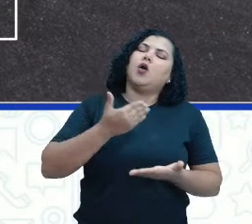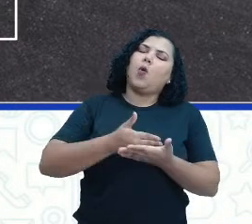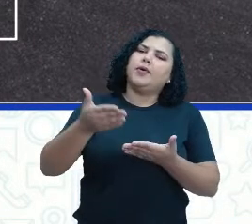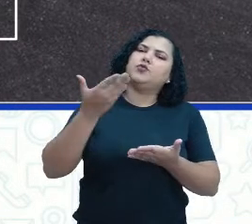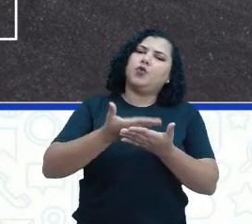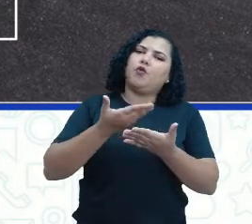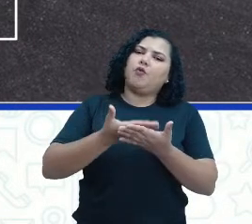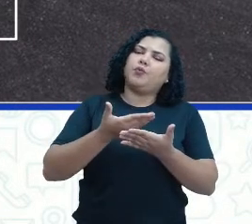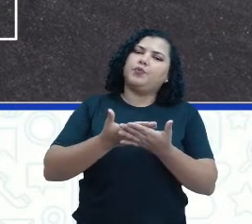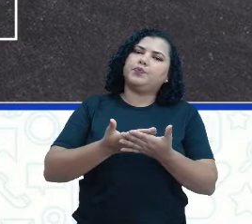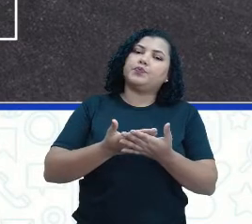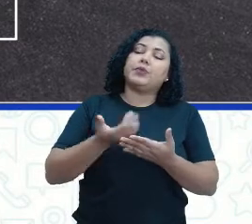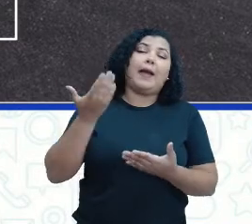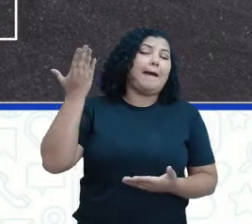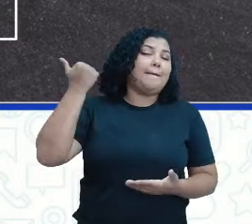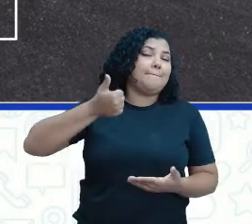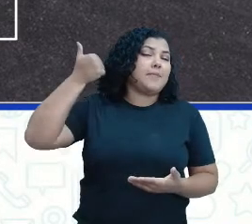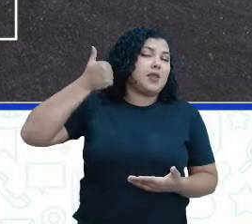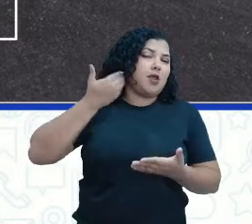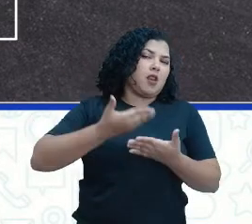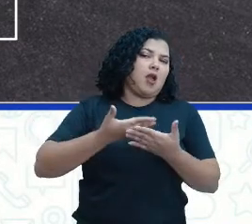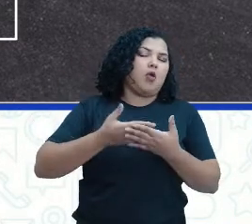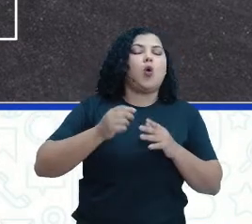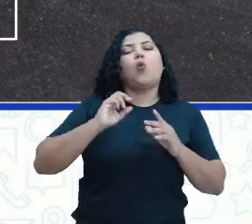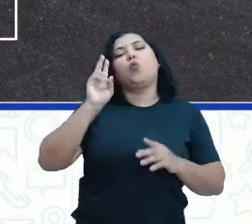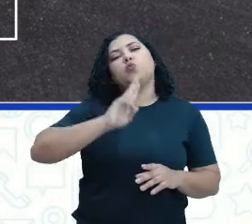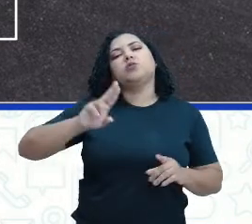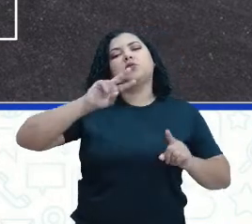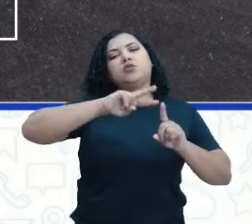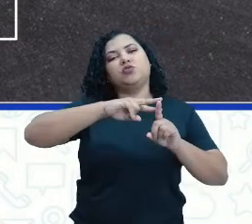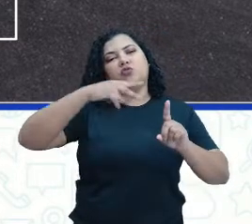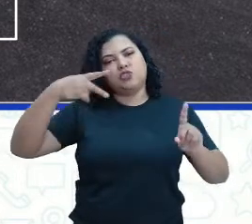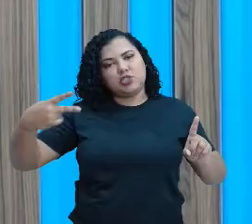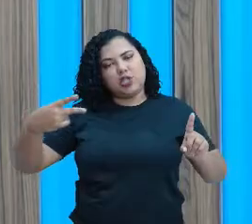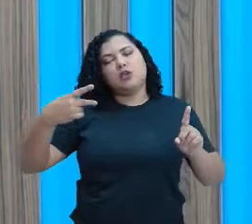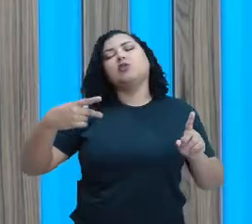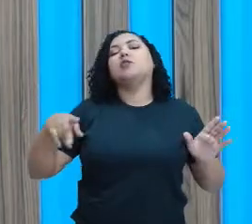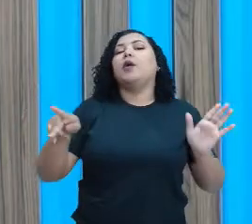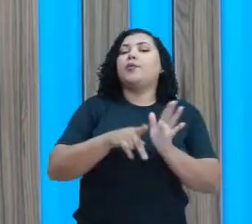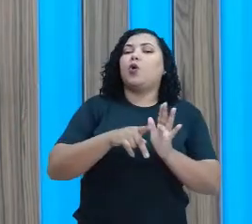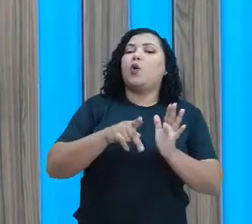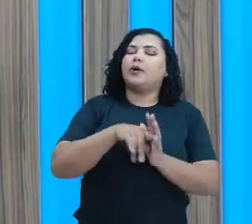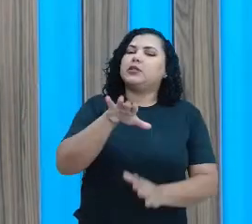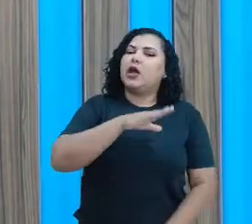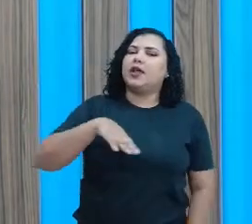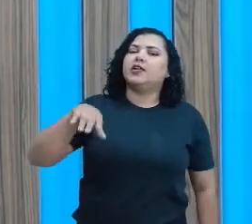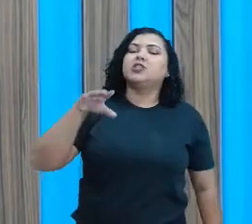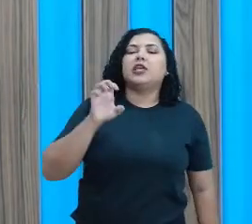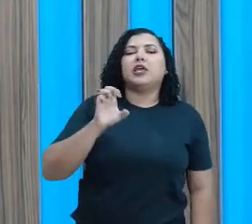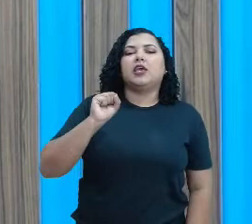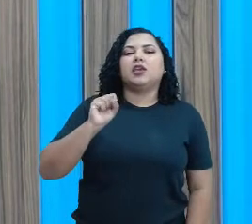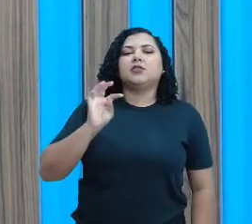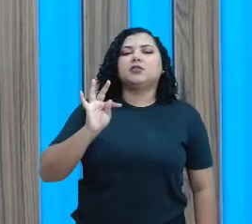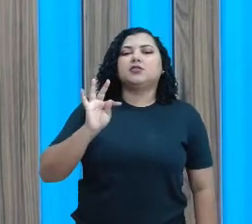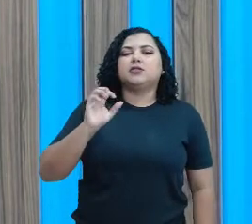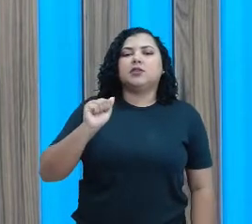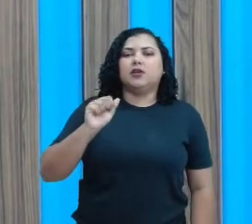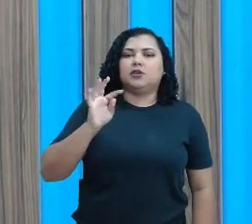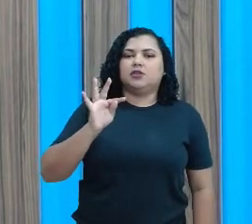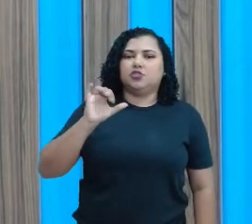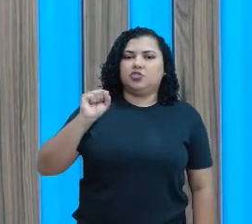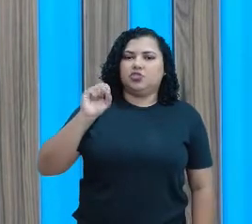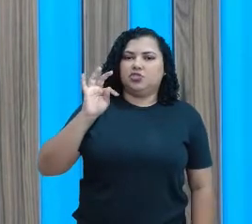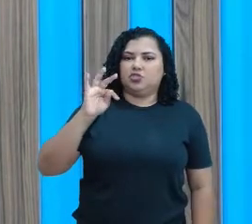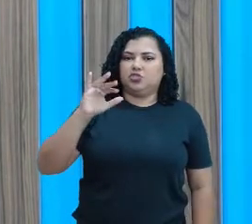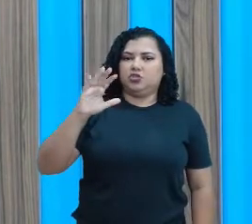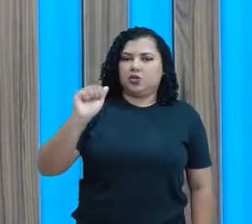primeira aula, né? Ou seja, usando ferramentas estatísticas, usando essas ferramentas das medidas de tendência central e as medidas de